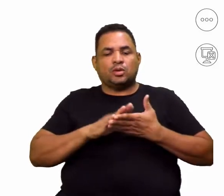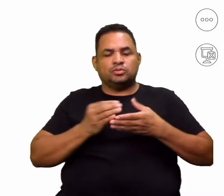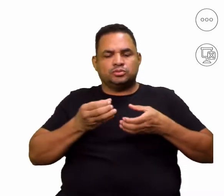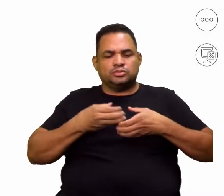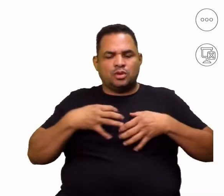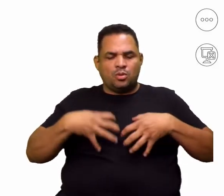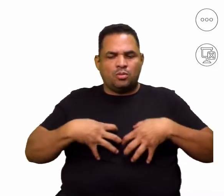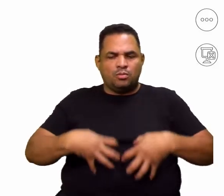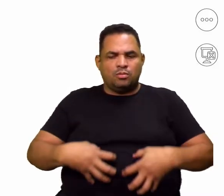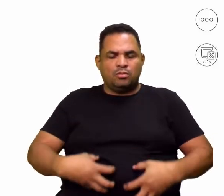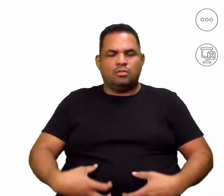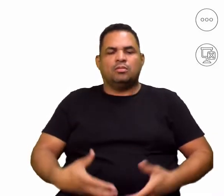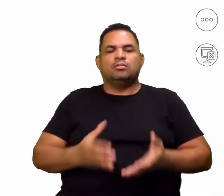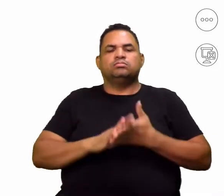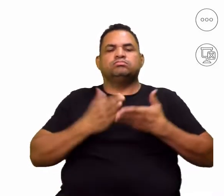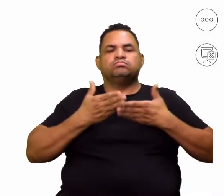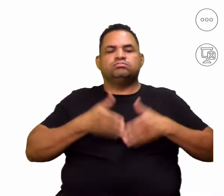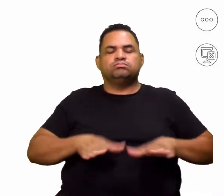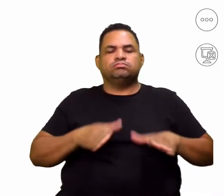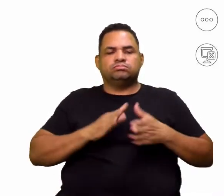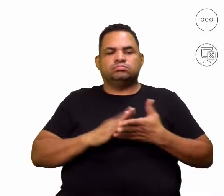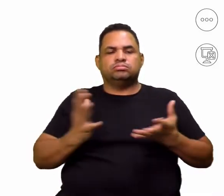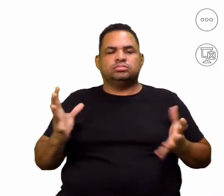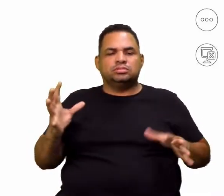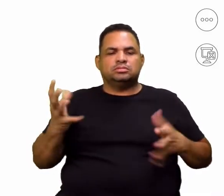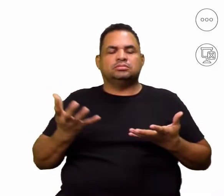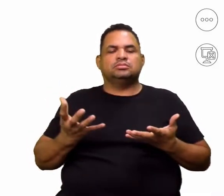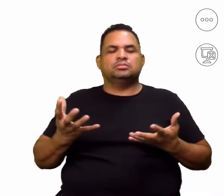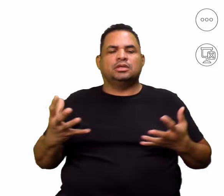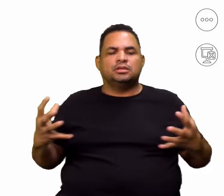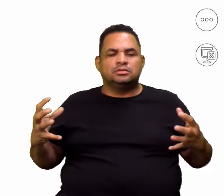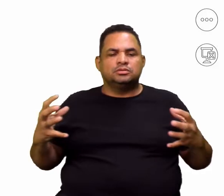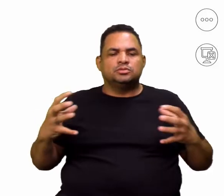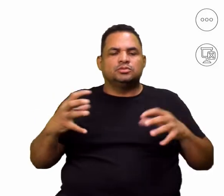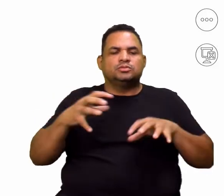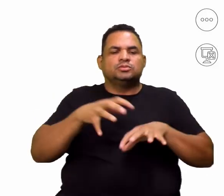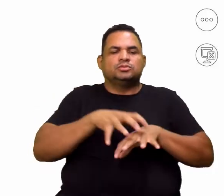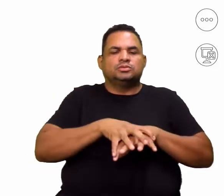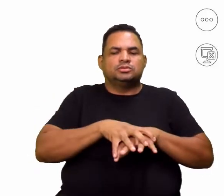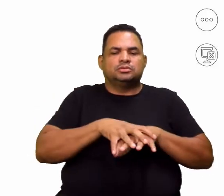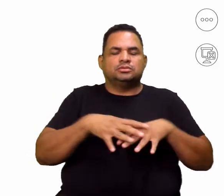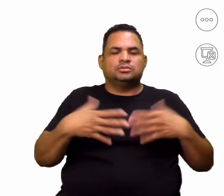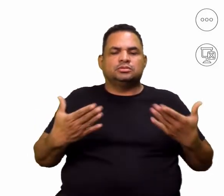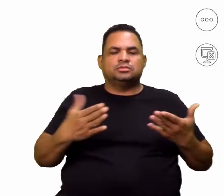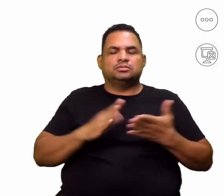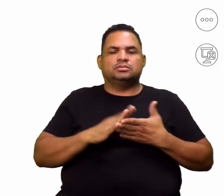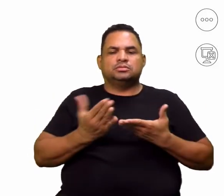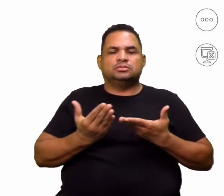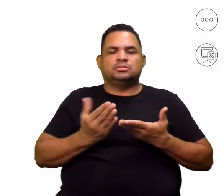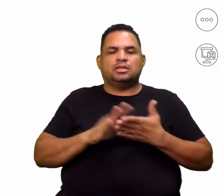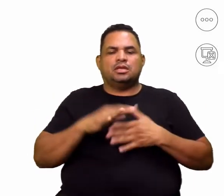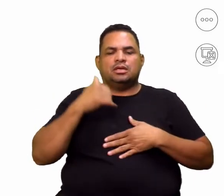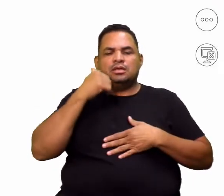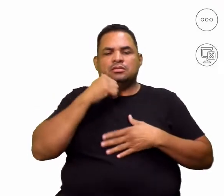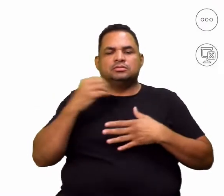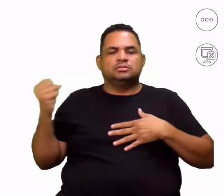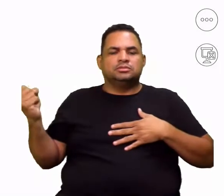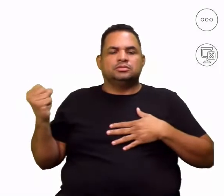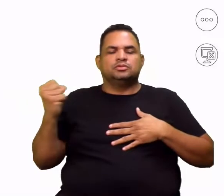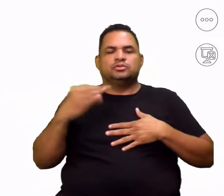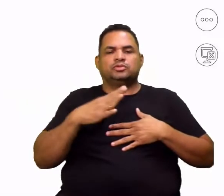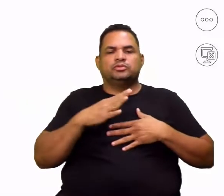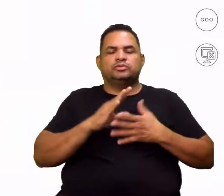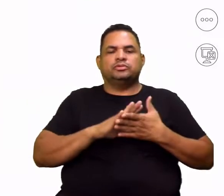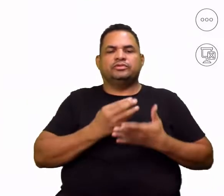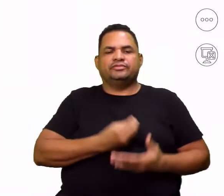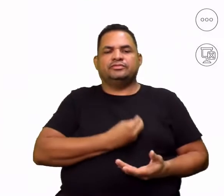reprodutores para o momento da cópula e assim a fêmea vai estar gerando esse novo ser. E